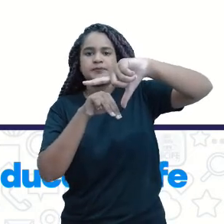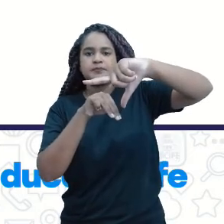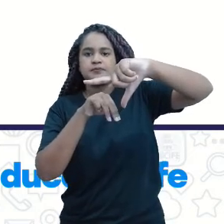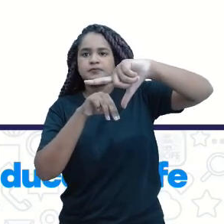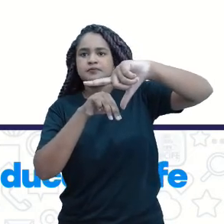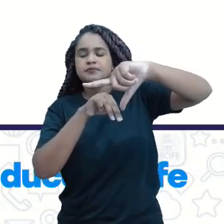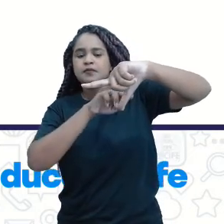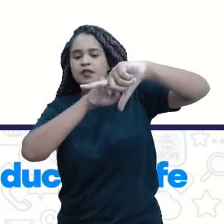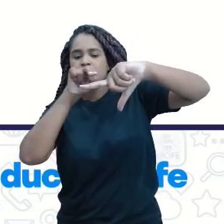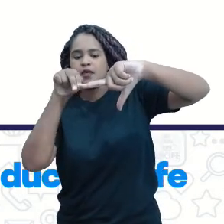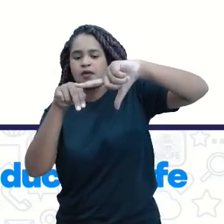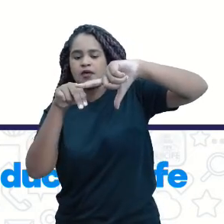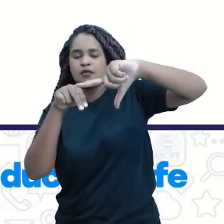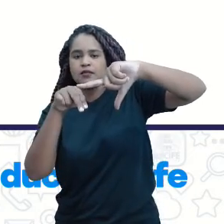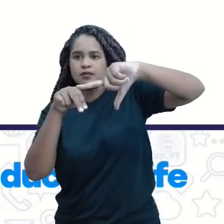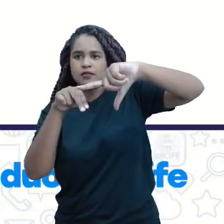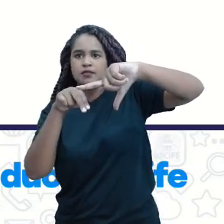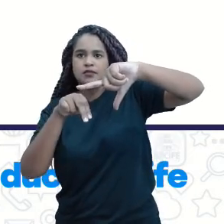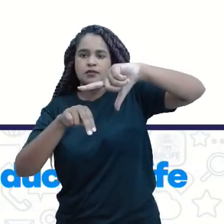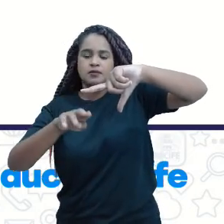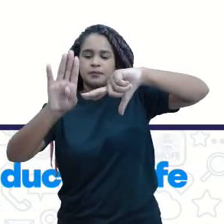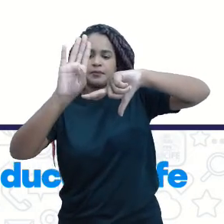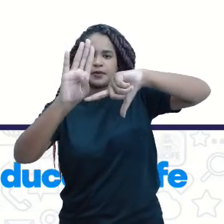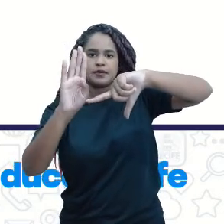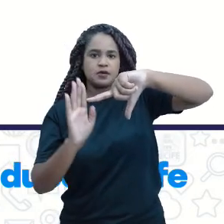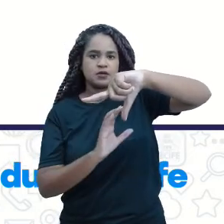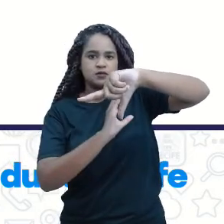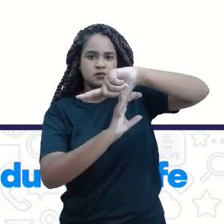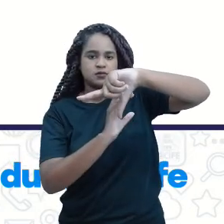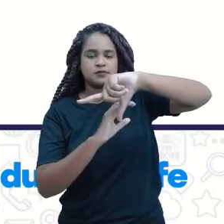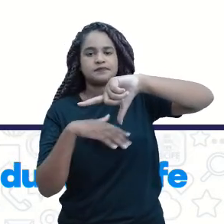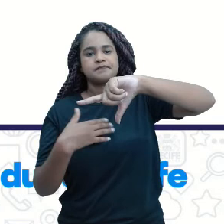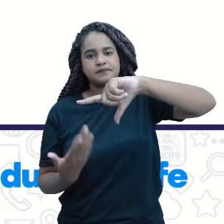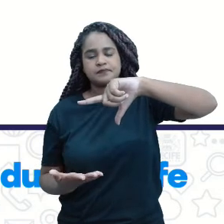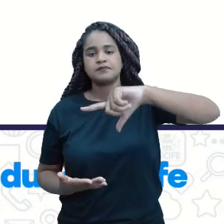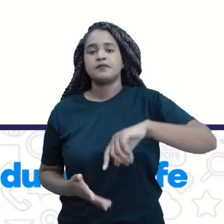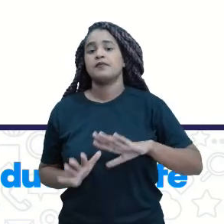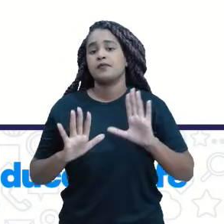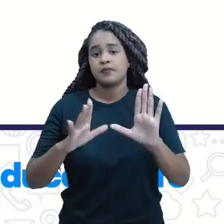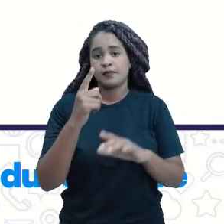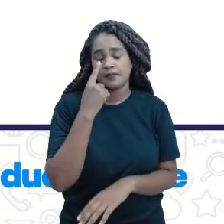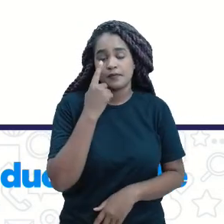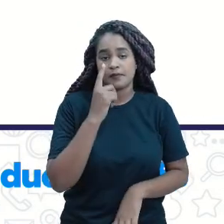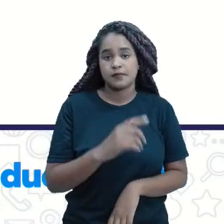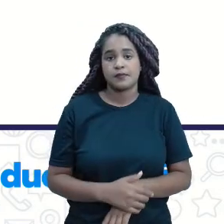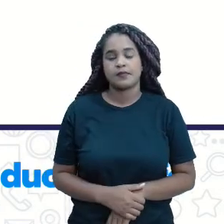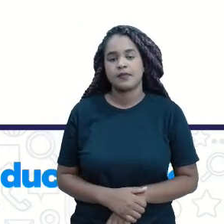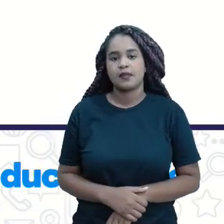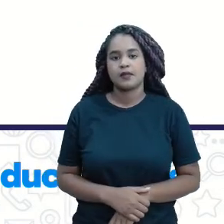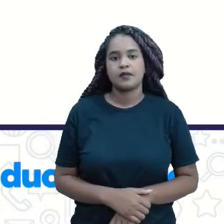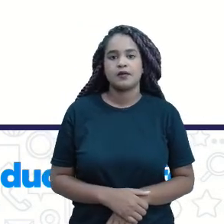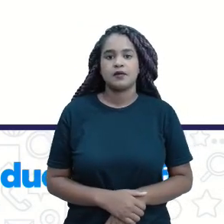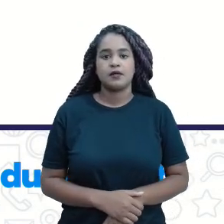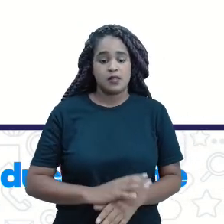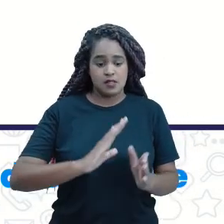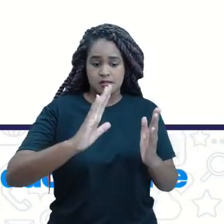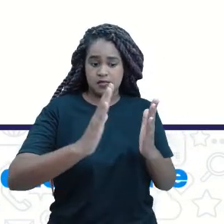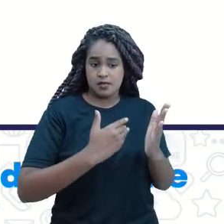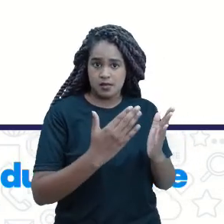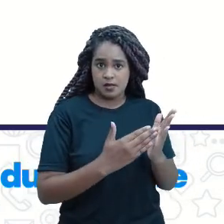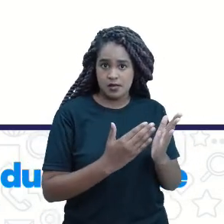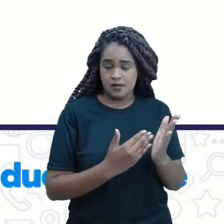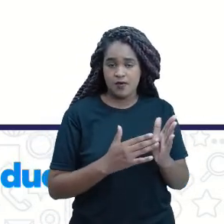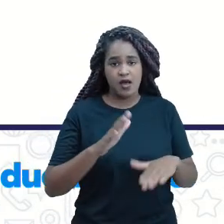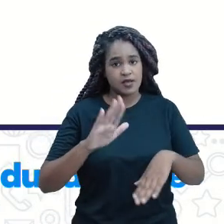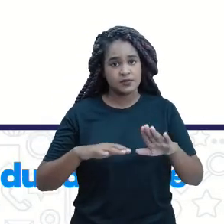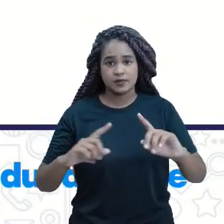a letra N para a projeção do cateto B, mas, e isso é bastante comum, tá? Nos livros, ser ao